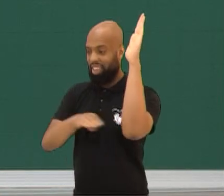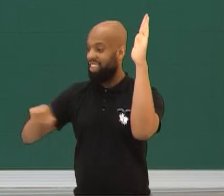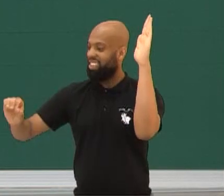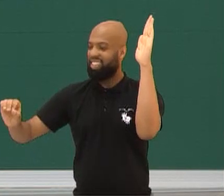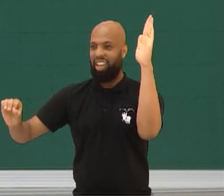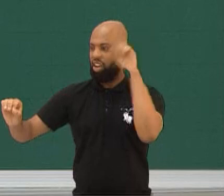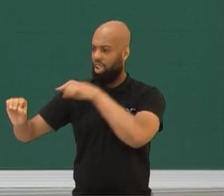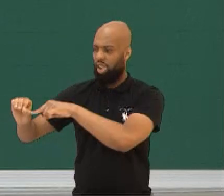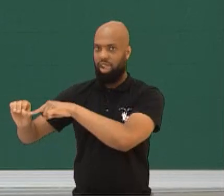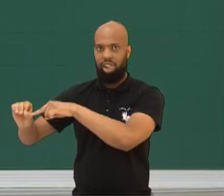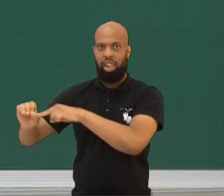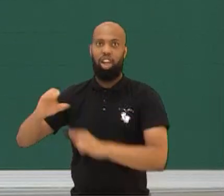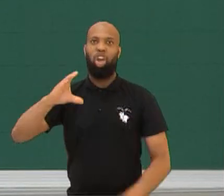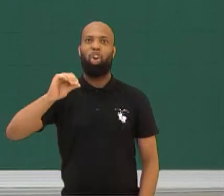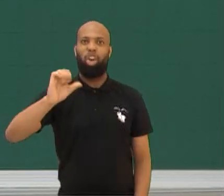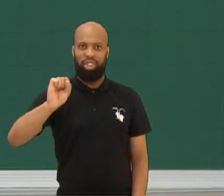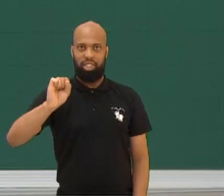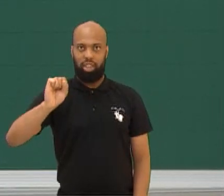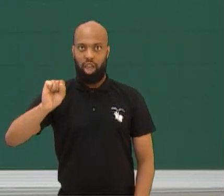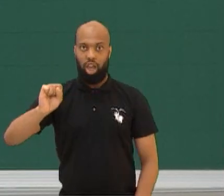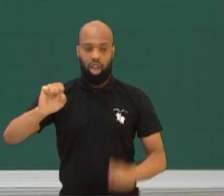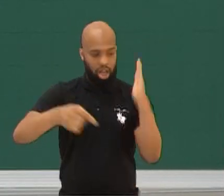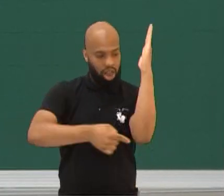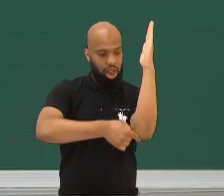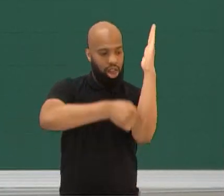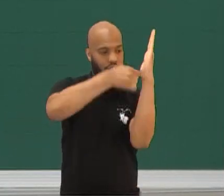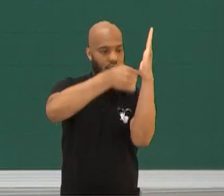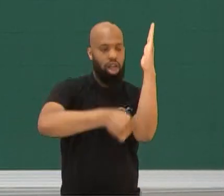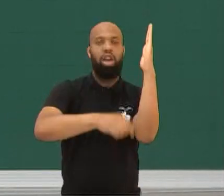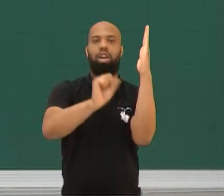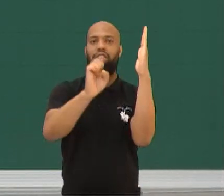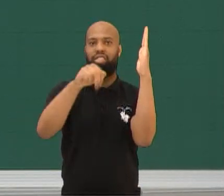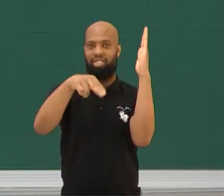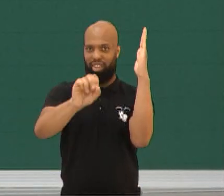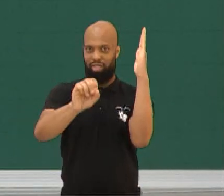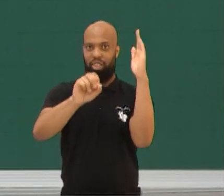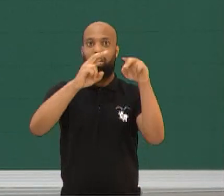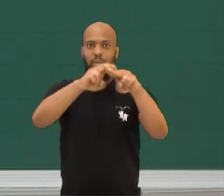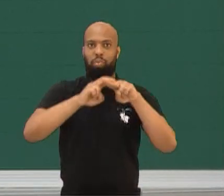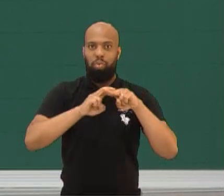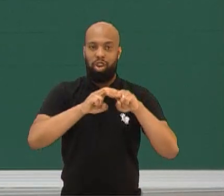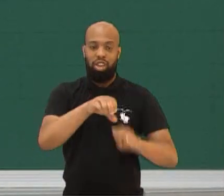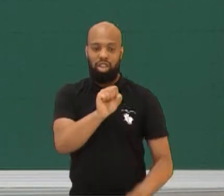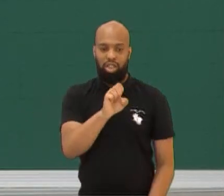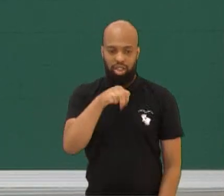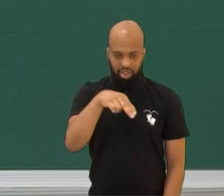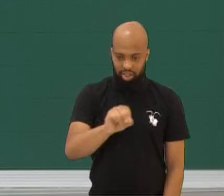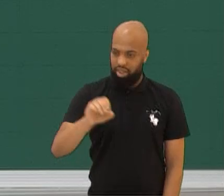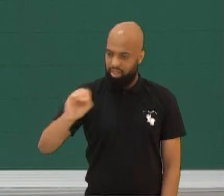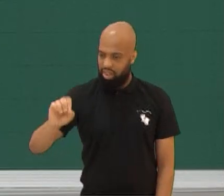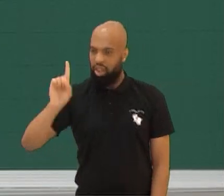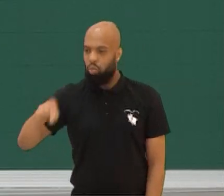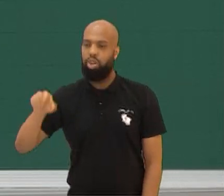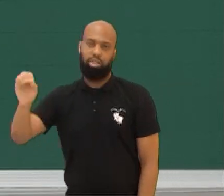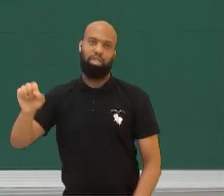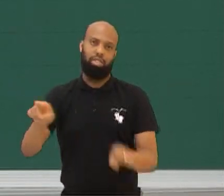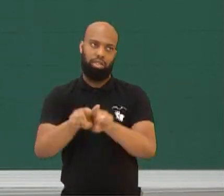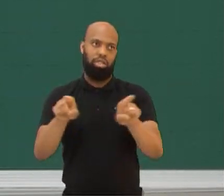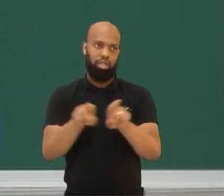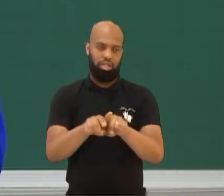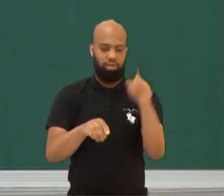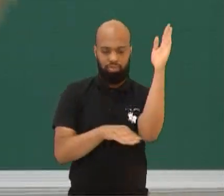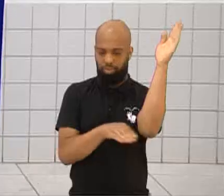é cosseno, e o seno é na vertical. Então, como o 0 está aqui, então o valor do seno é